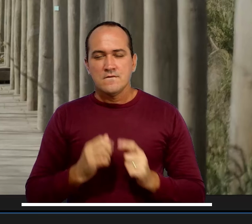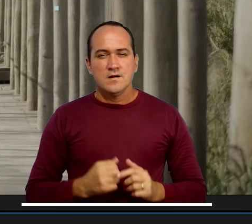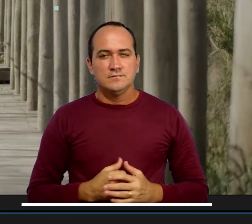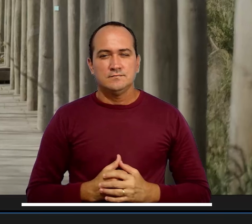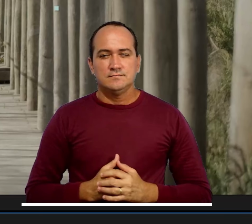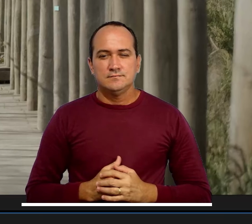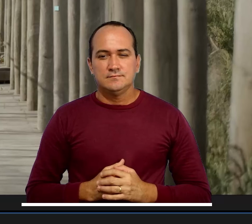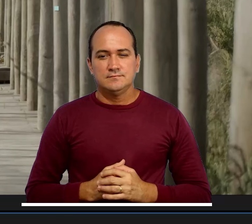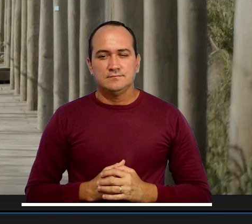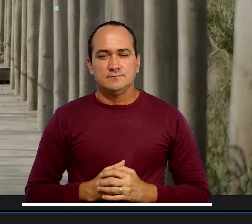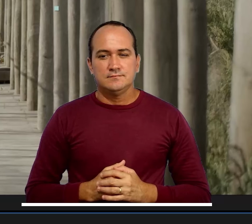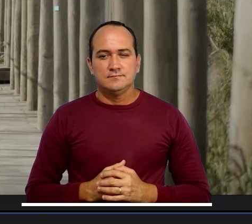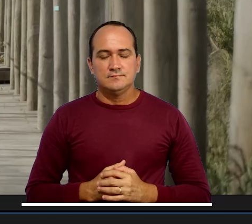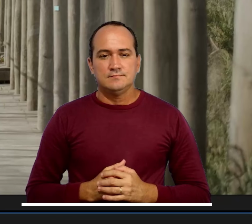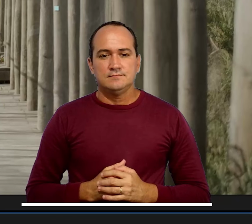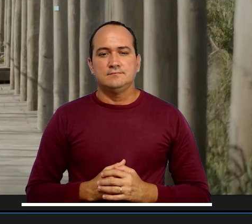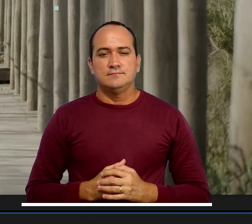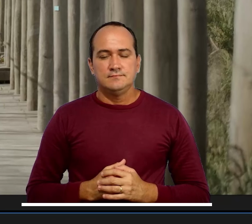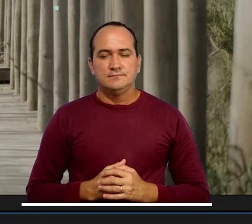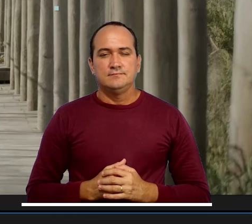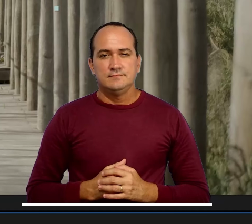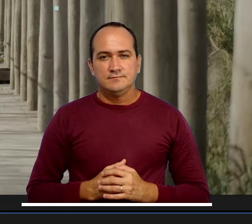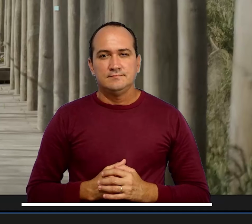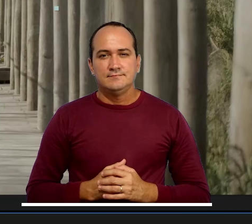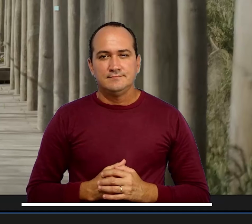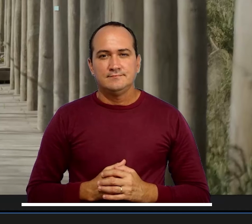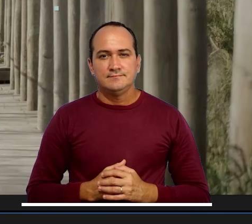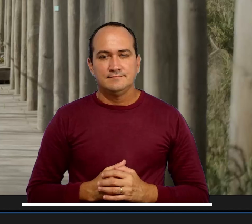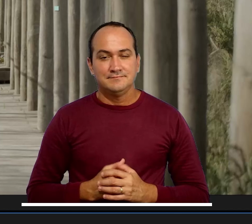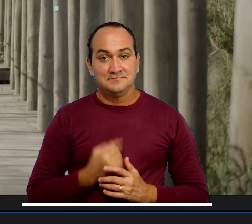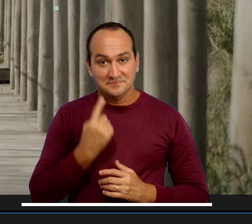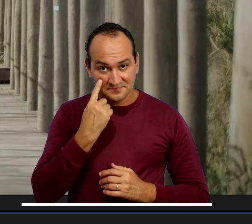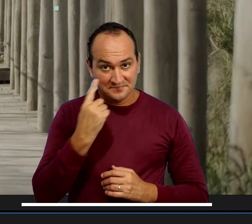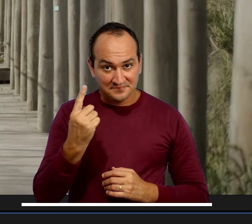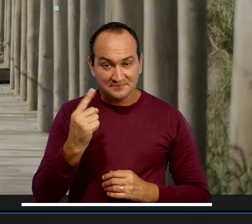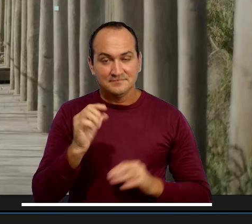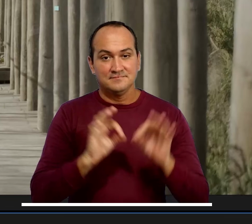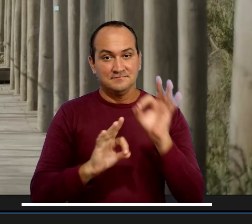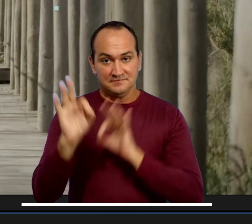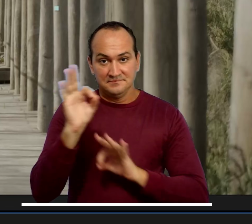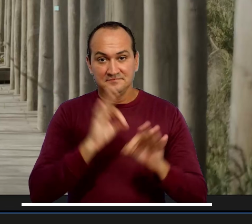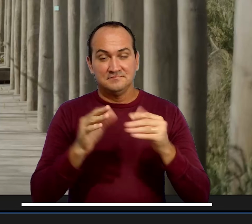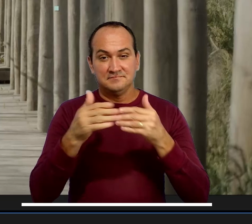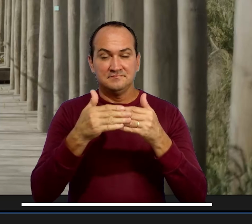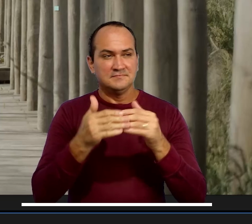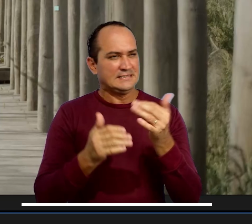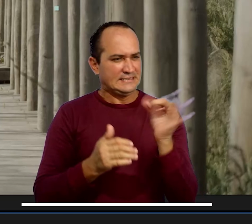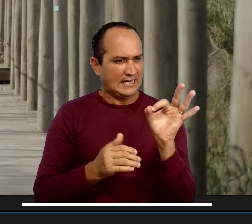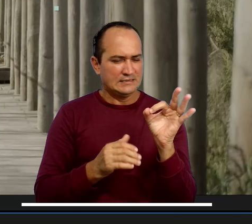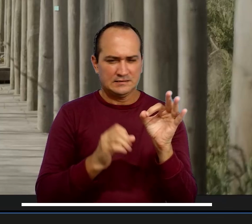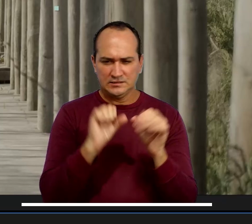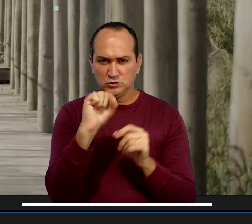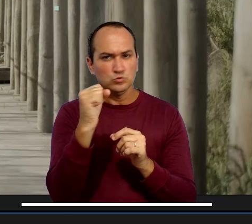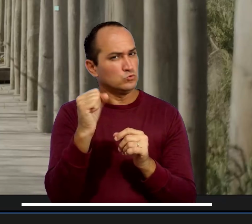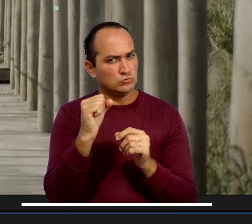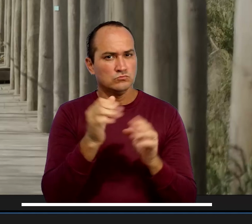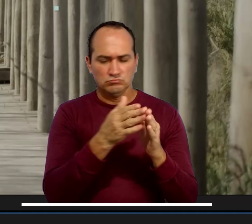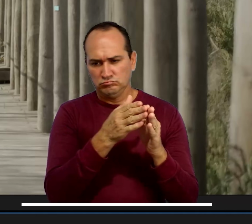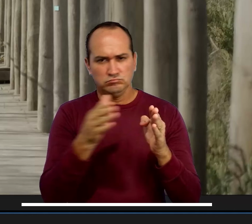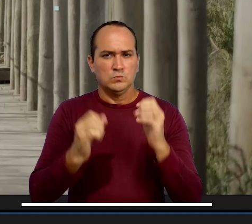está de bom tamanho. Então, ó, aqui já está de bom tamanho. Essa minha composição está aqui com 10 segundos, ó, ele correndo lá,